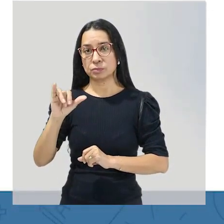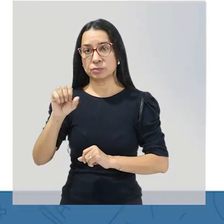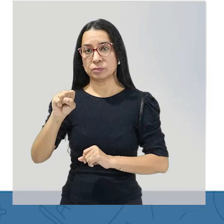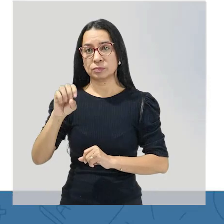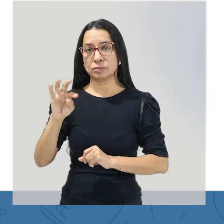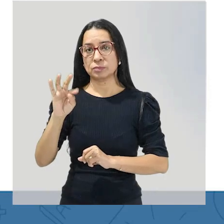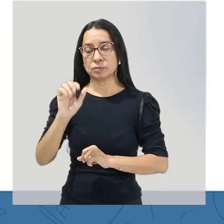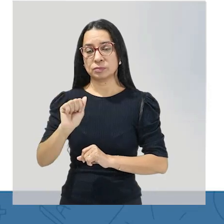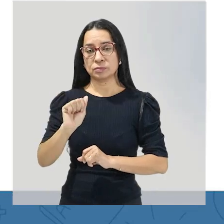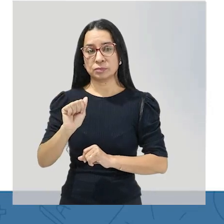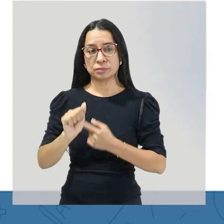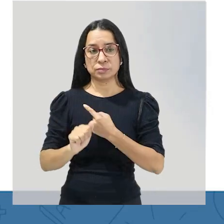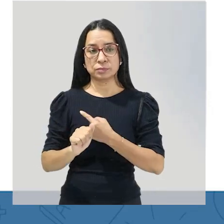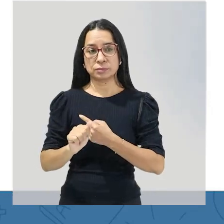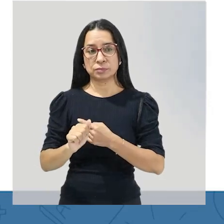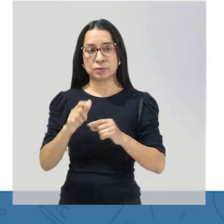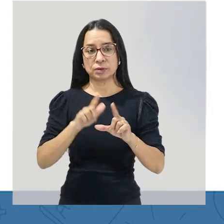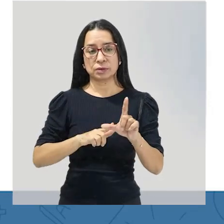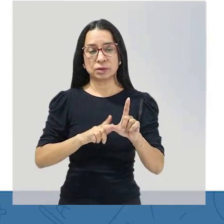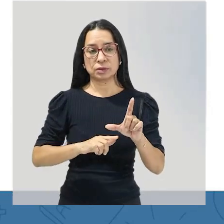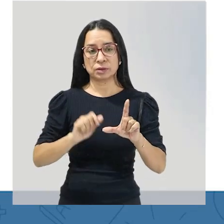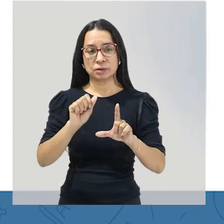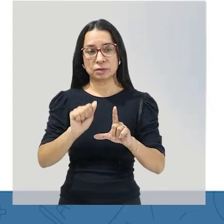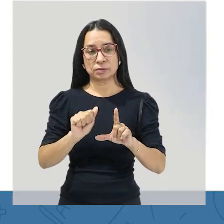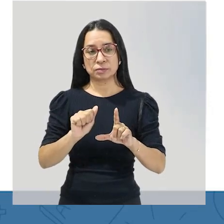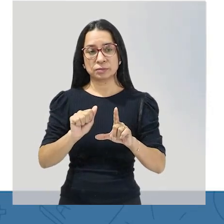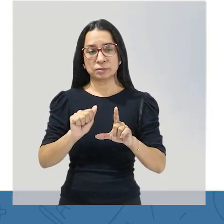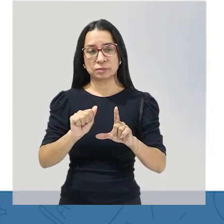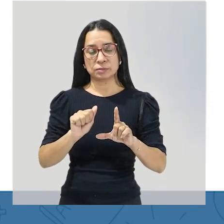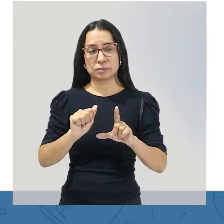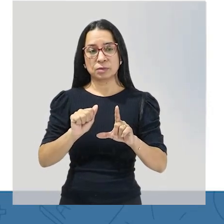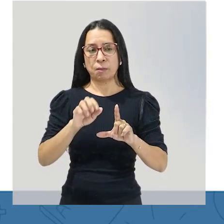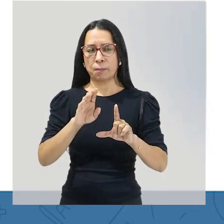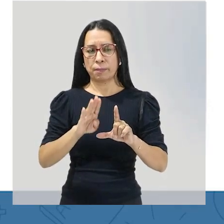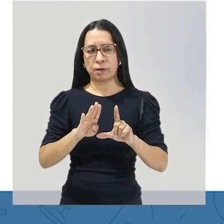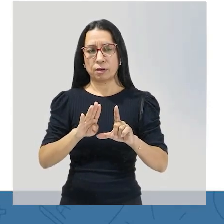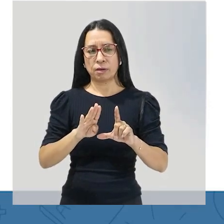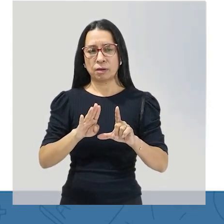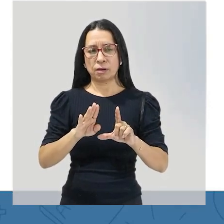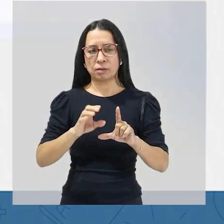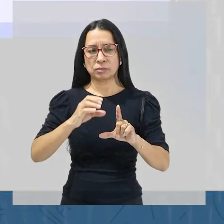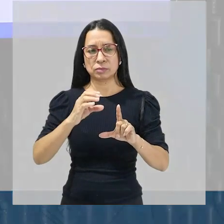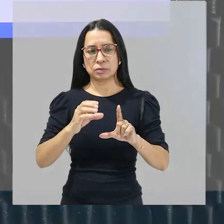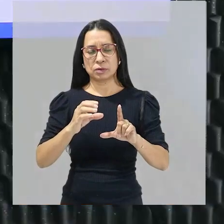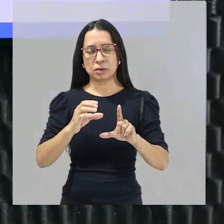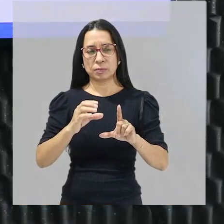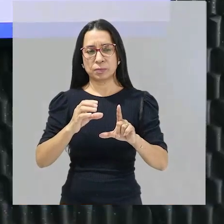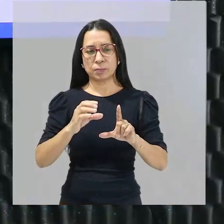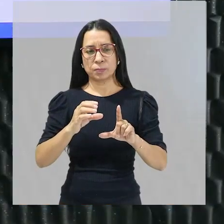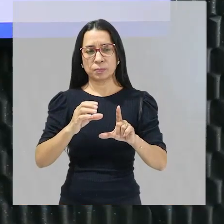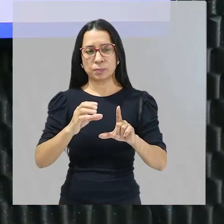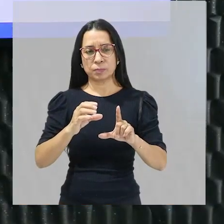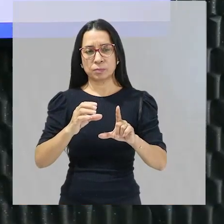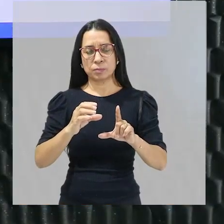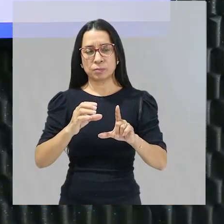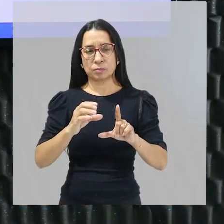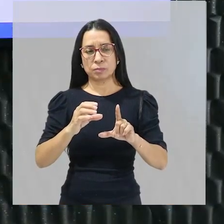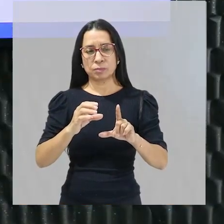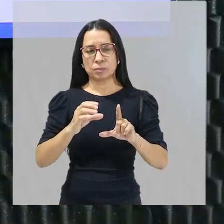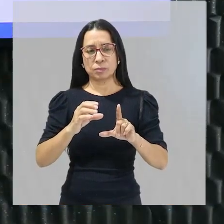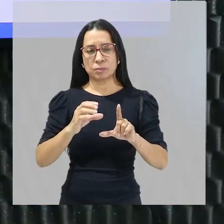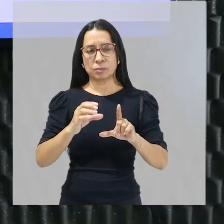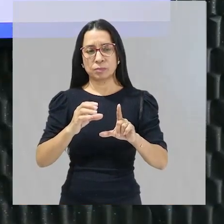o corpo e o gostar não, o corpo e o cheiro também não, o corpo e o olhar não é essa a questão, só para